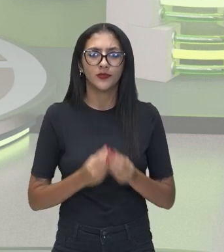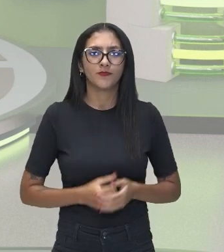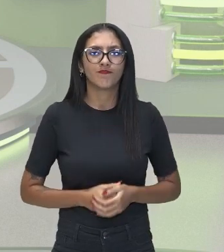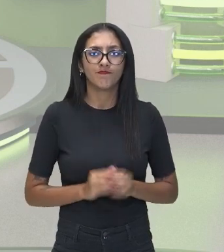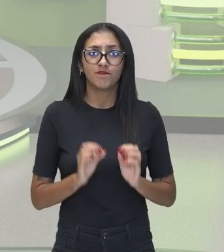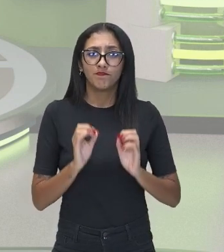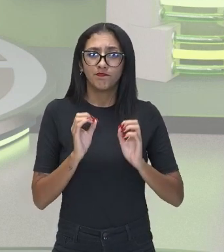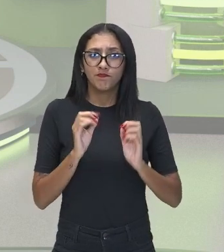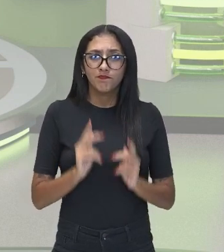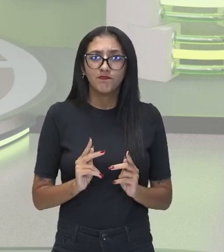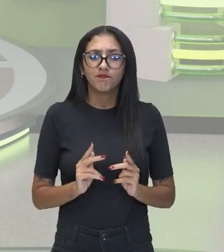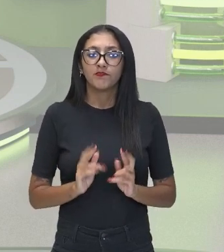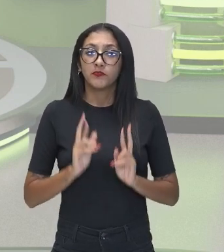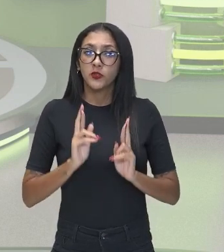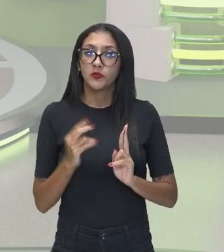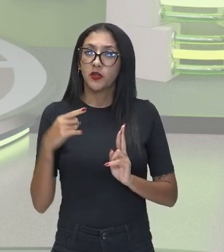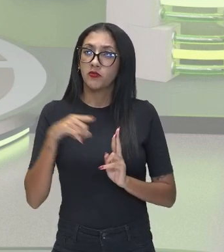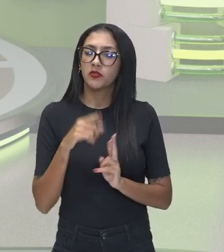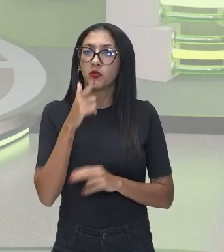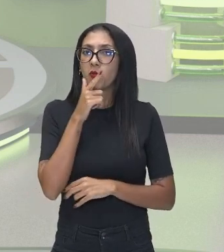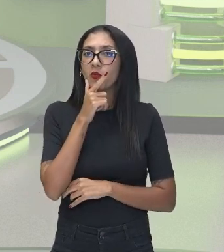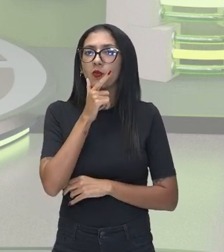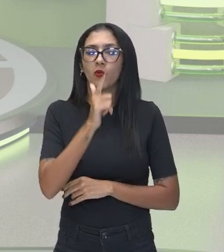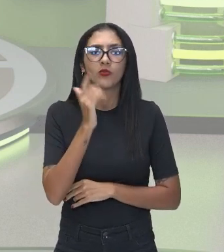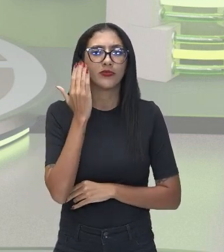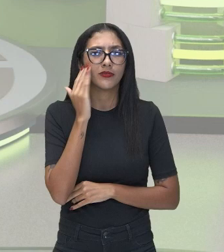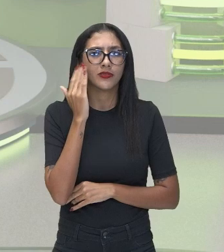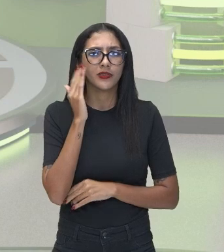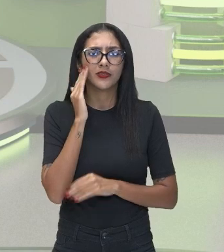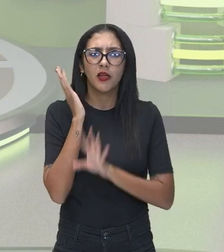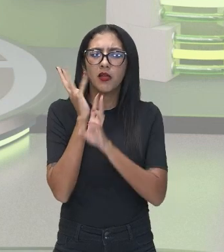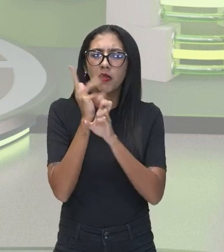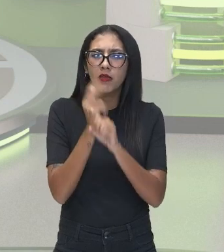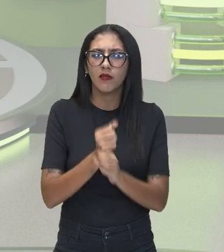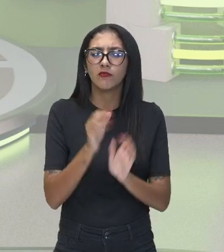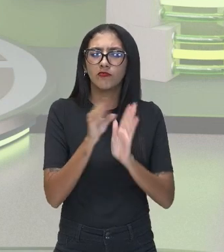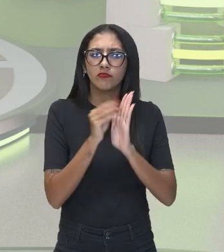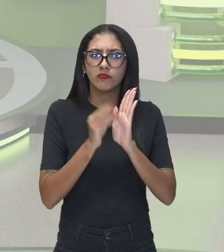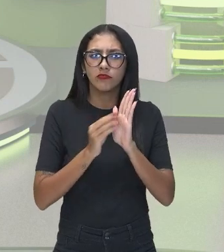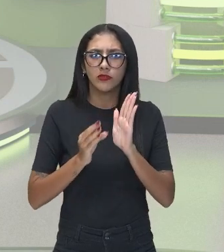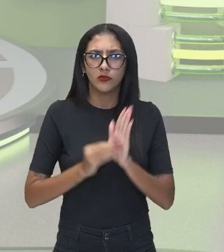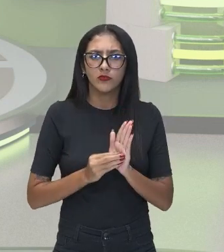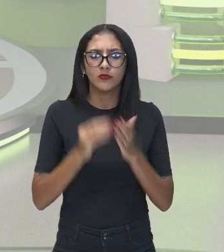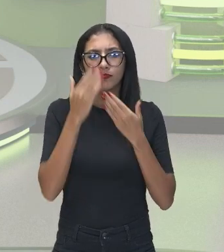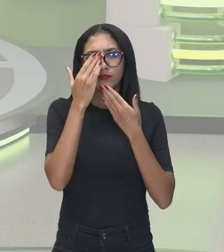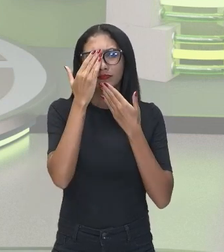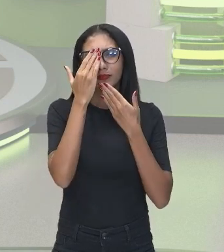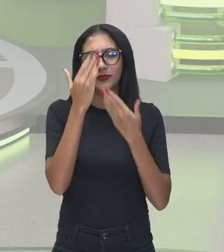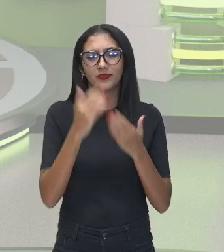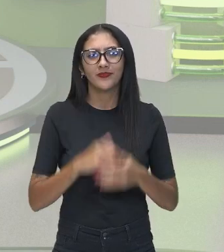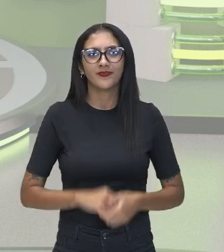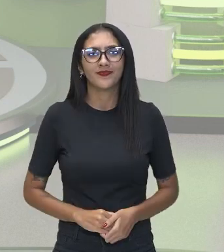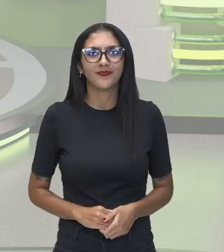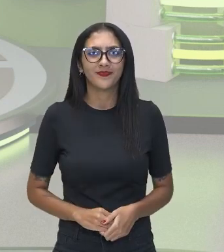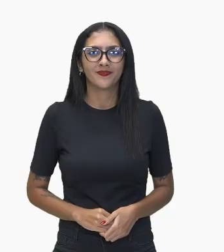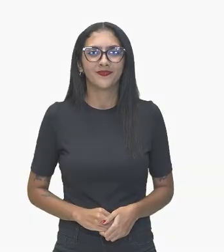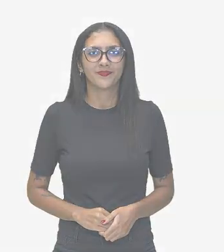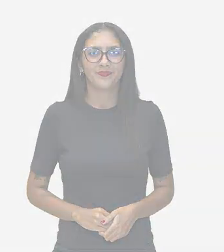que vocês tenham conseguido revisar todo esse conteúdo dessa unidade 2. Então, muito obrigada pela atenção.